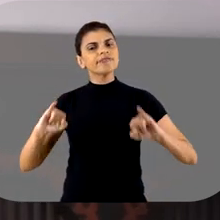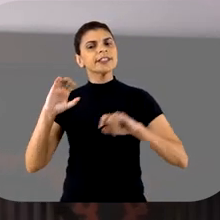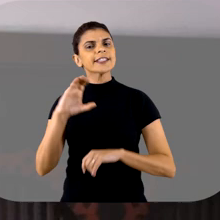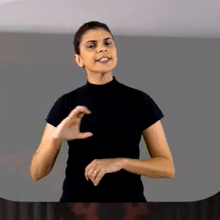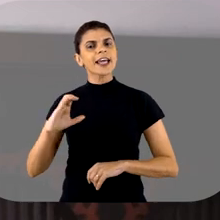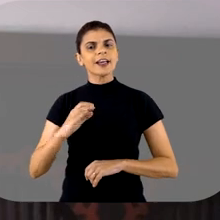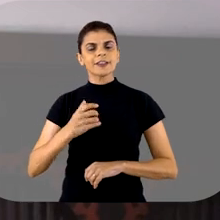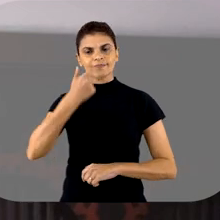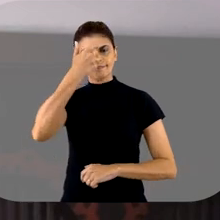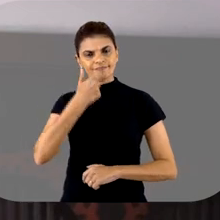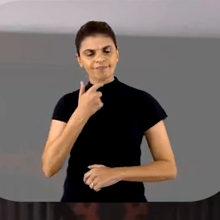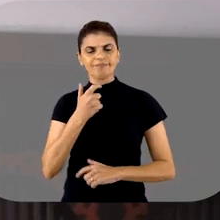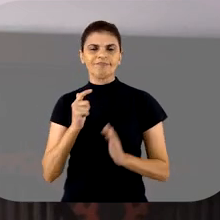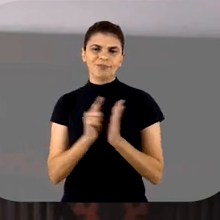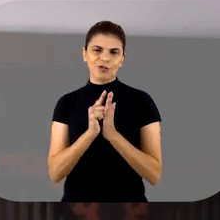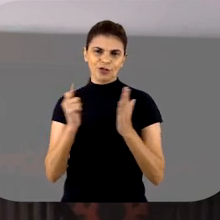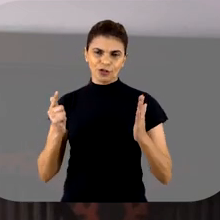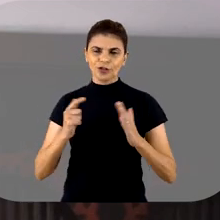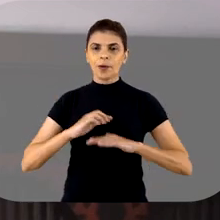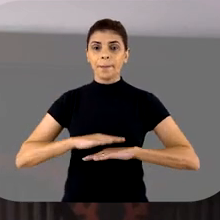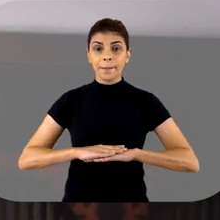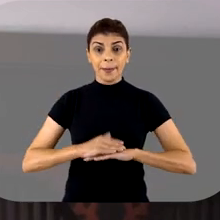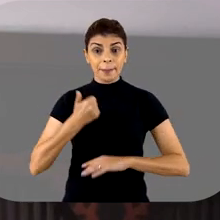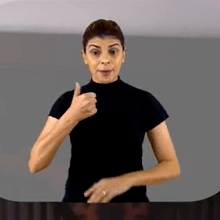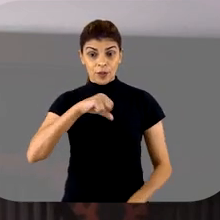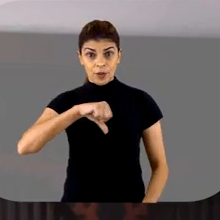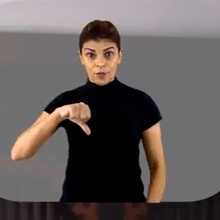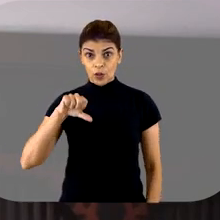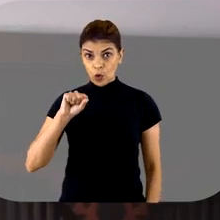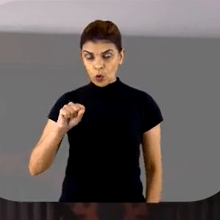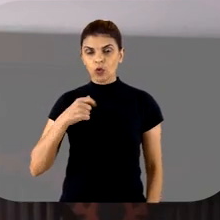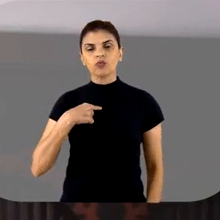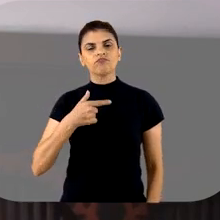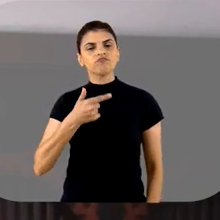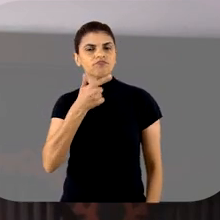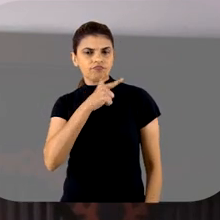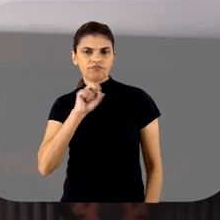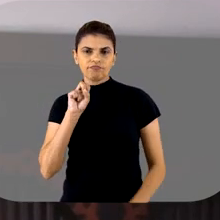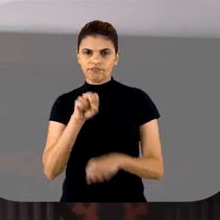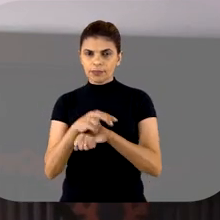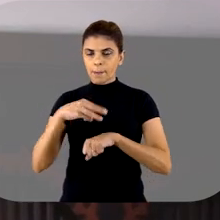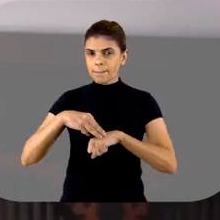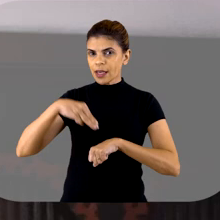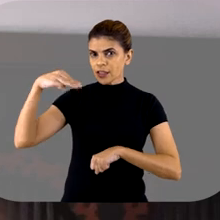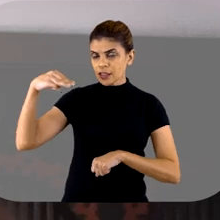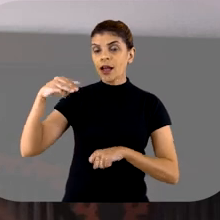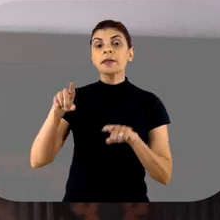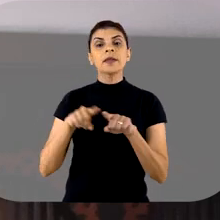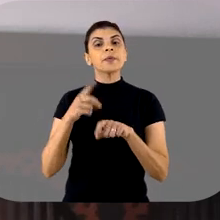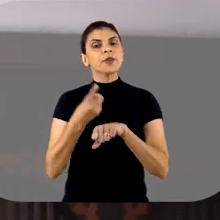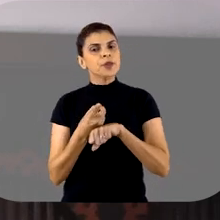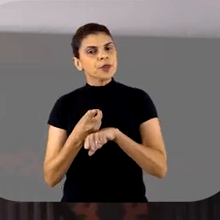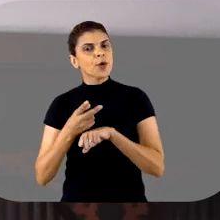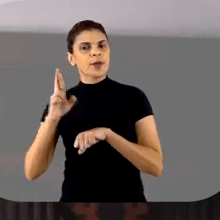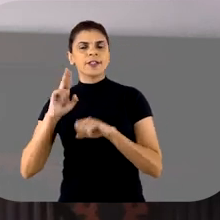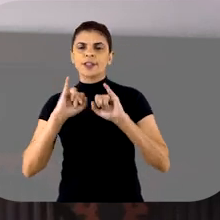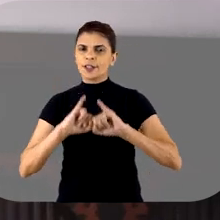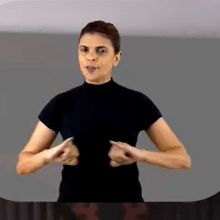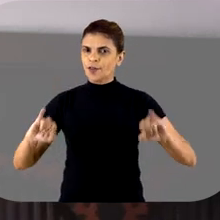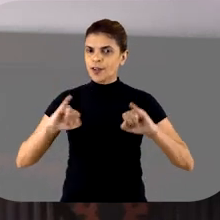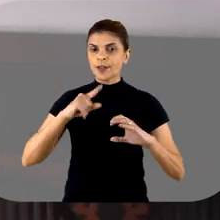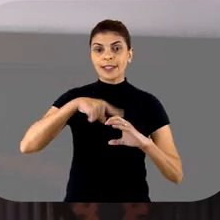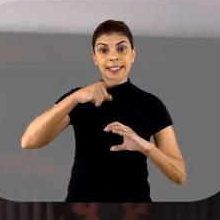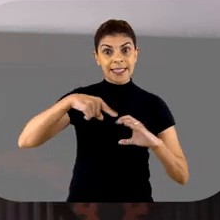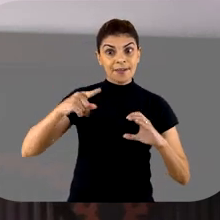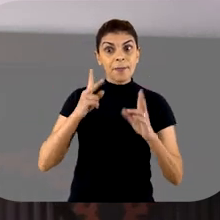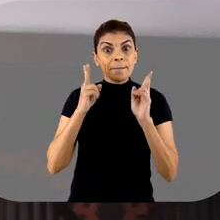jornalista. Depois, em 98, eu decidi fazer um mestrado em divulgação científica, depois o doutorado também em divulgação científica